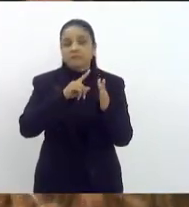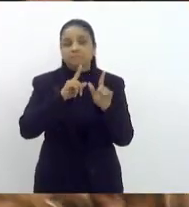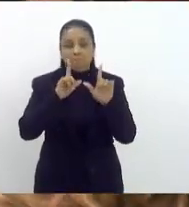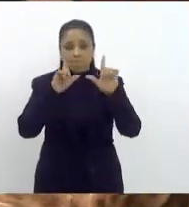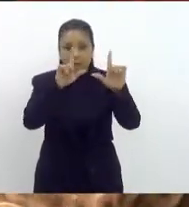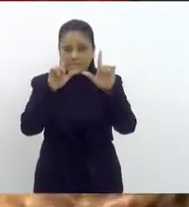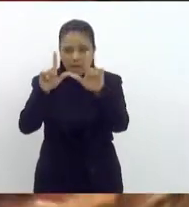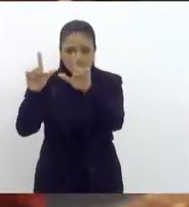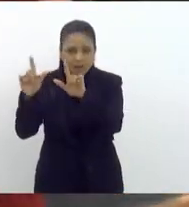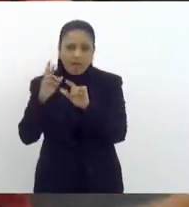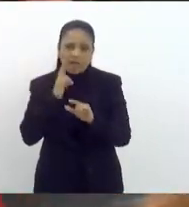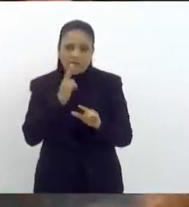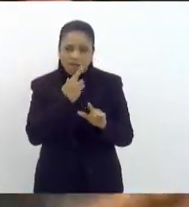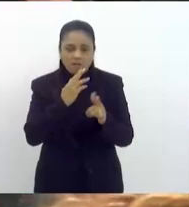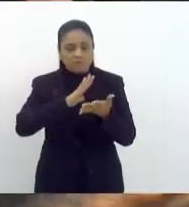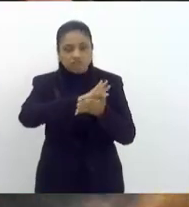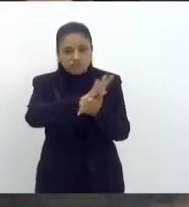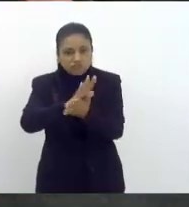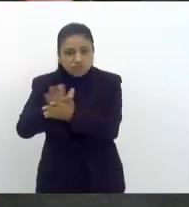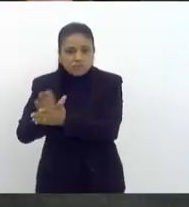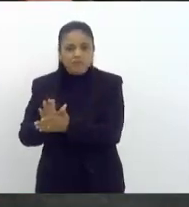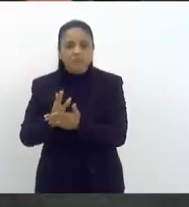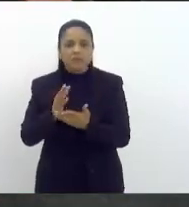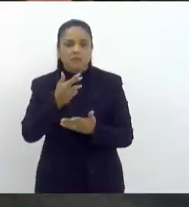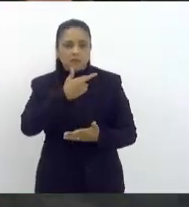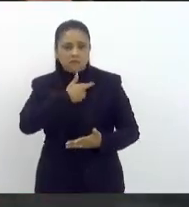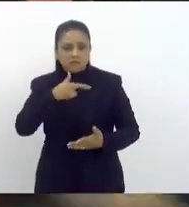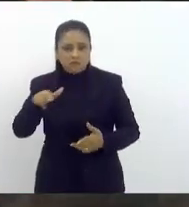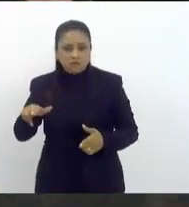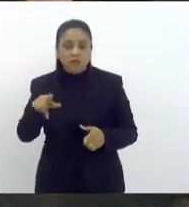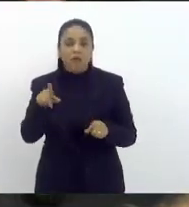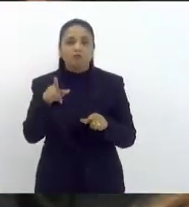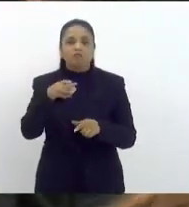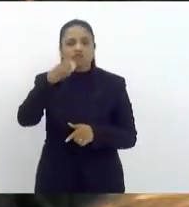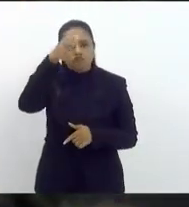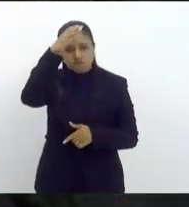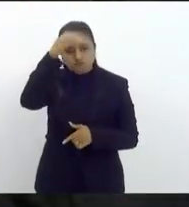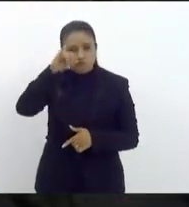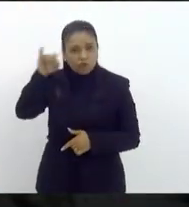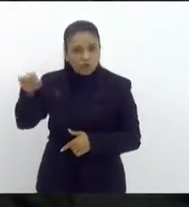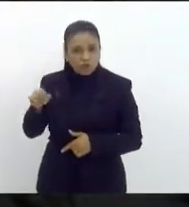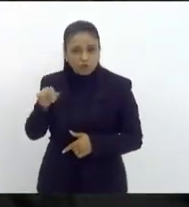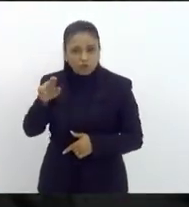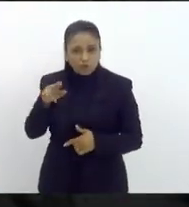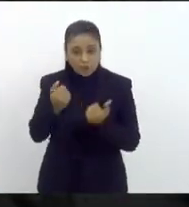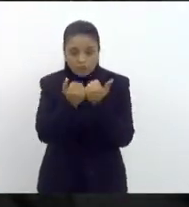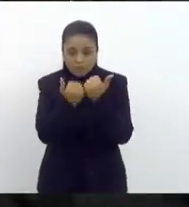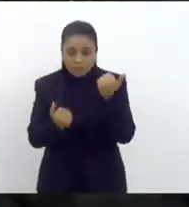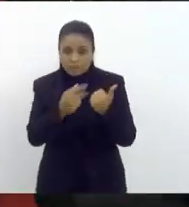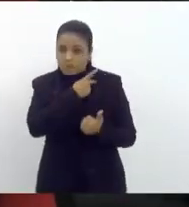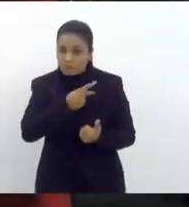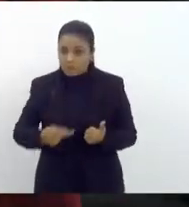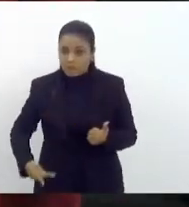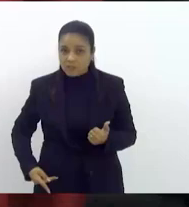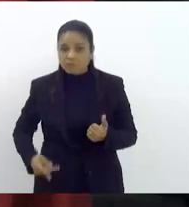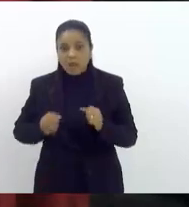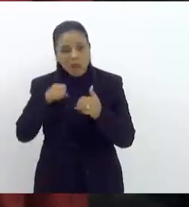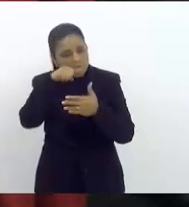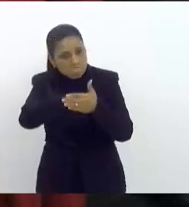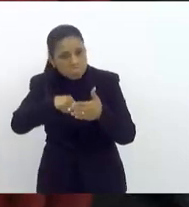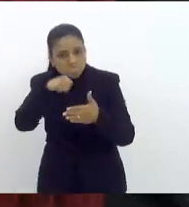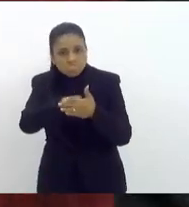praticam a intolerância religiosa vejo aqui a nossa tia Ju Nossa vice-presidente uma combativa